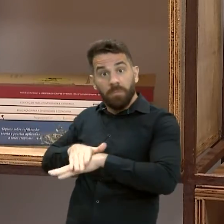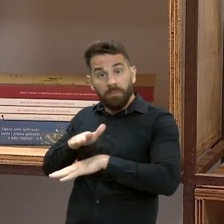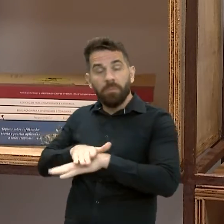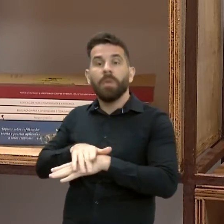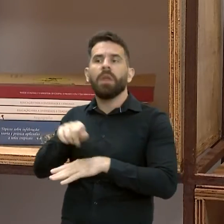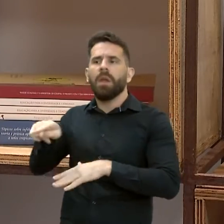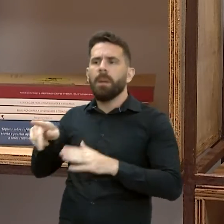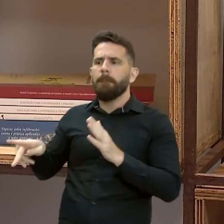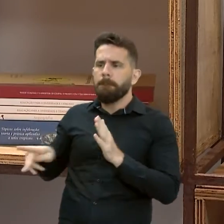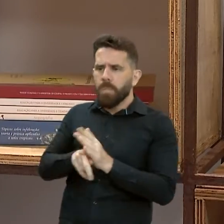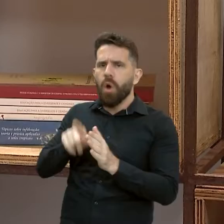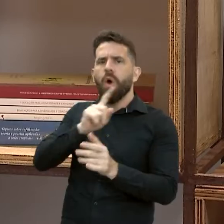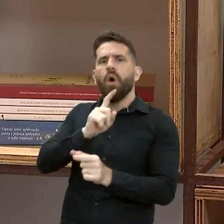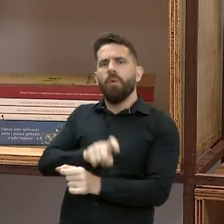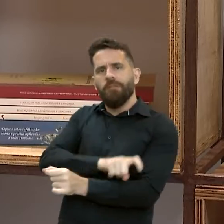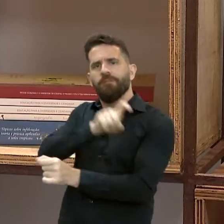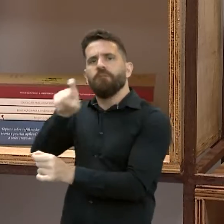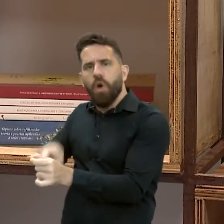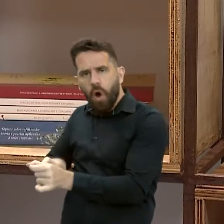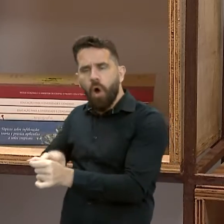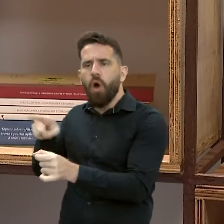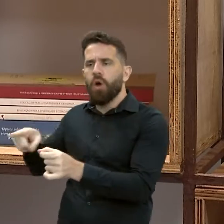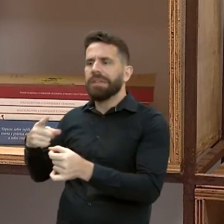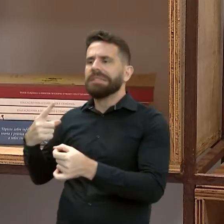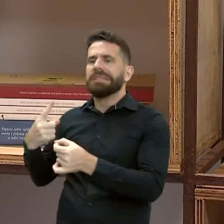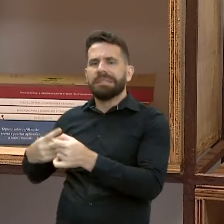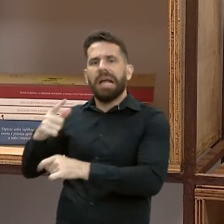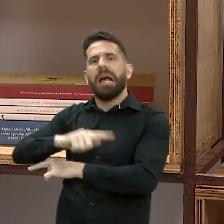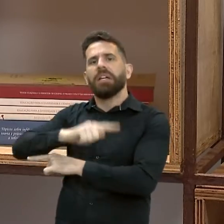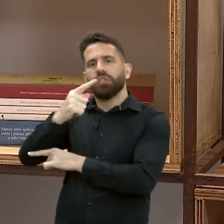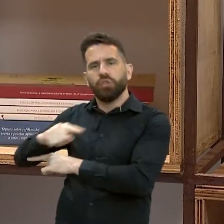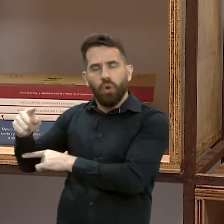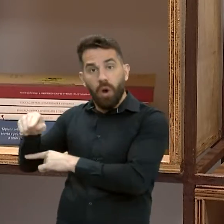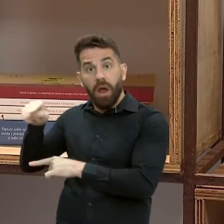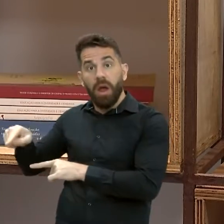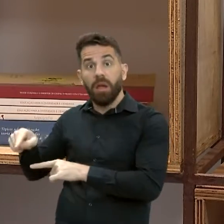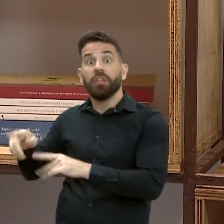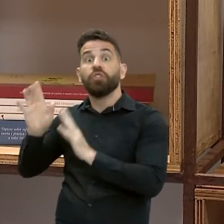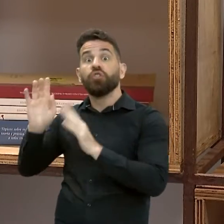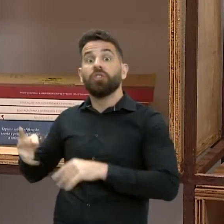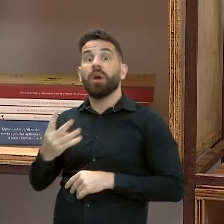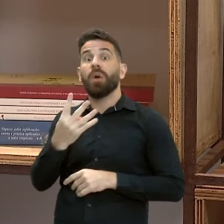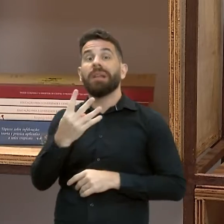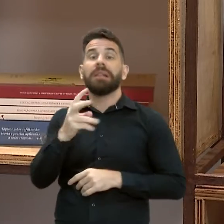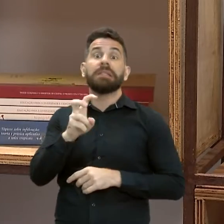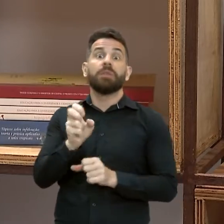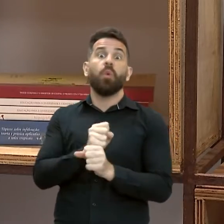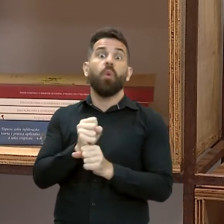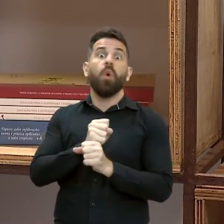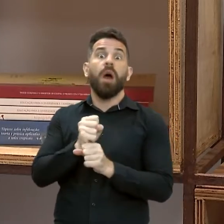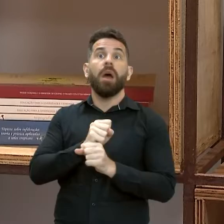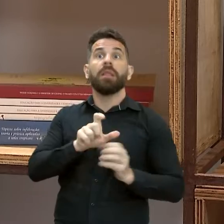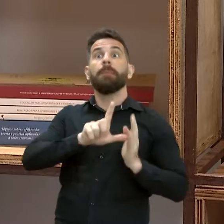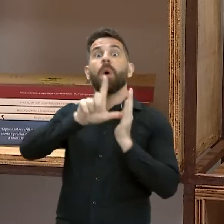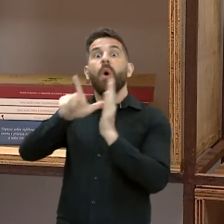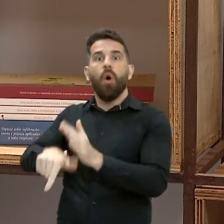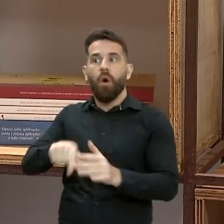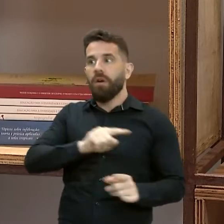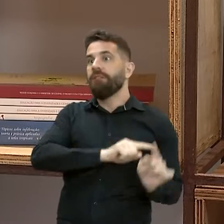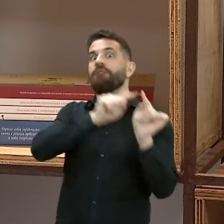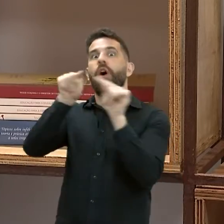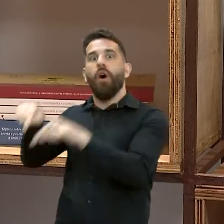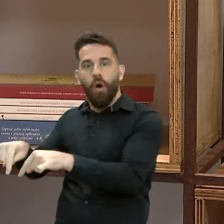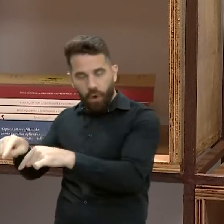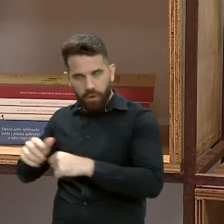natal, 45 anos depois de ter deixado a sua cidade, e que ela faz essa volta, ela